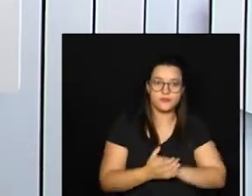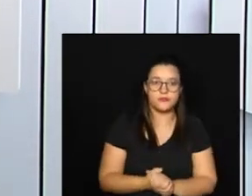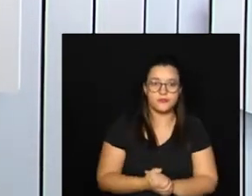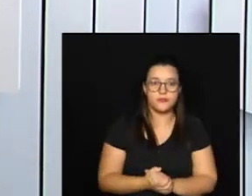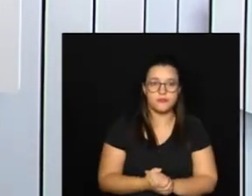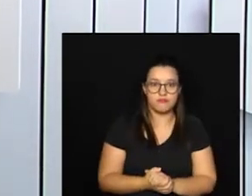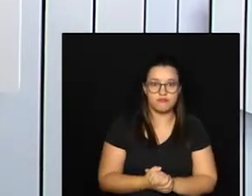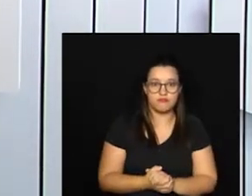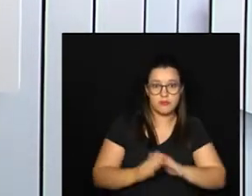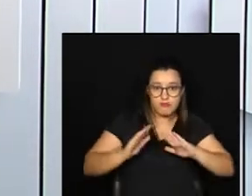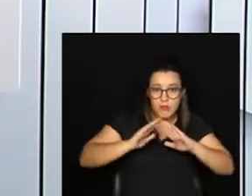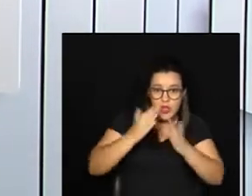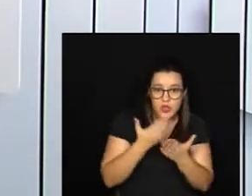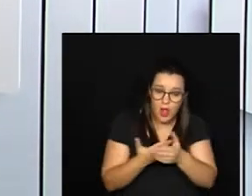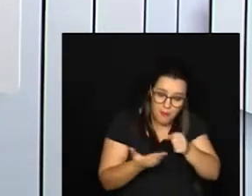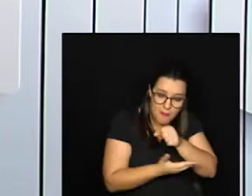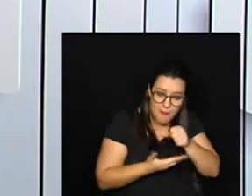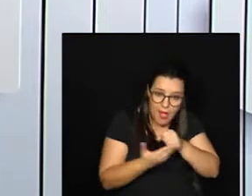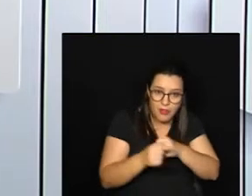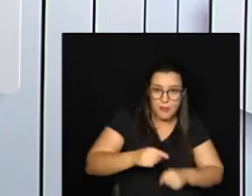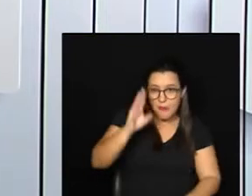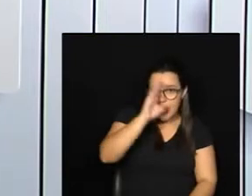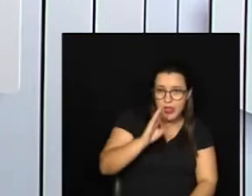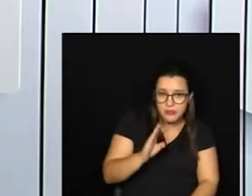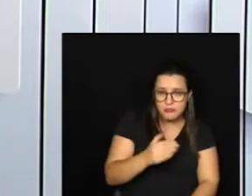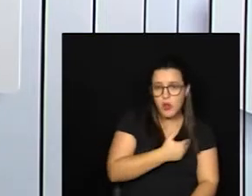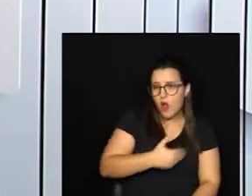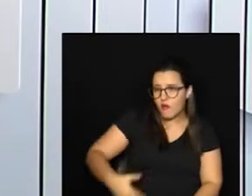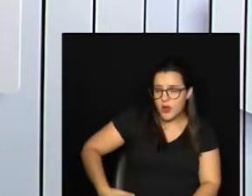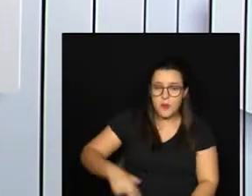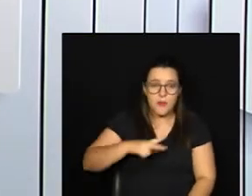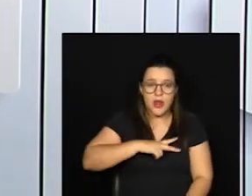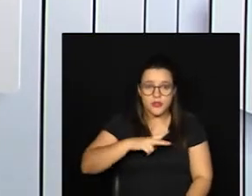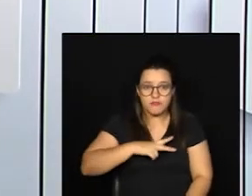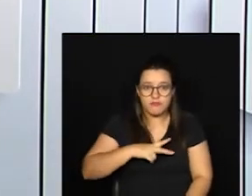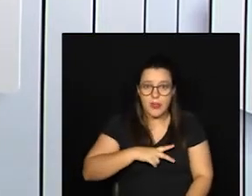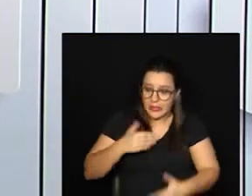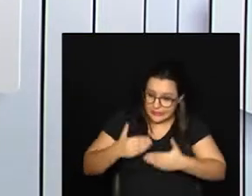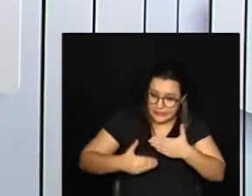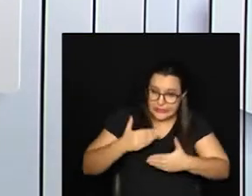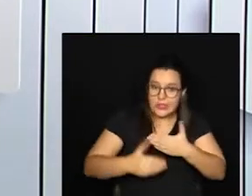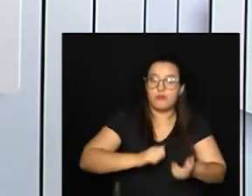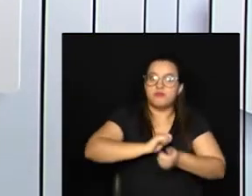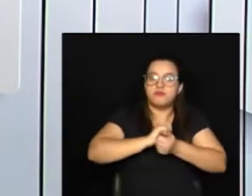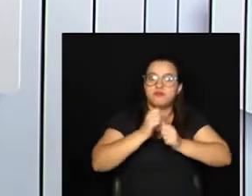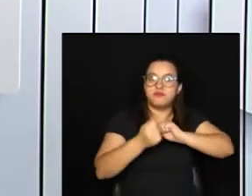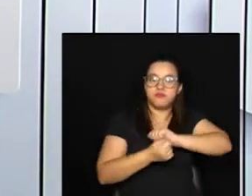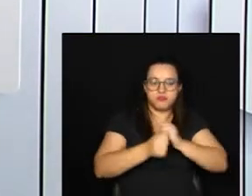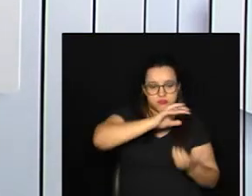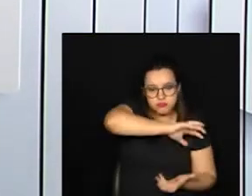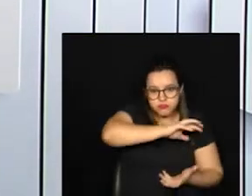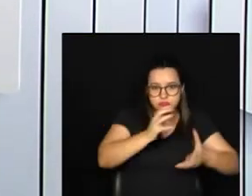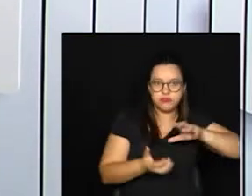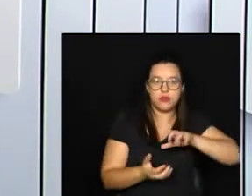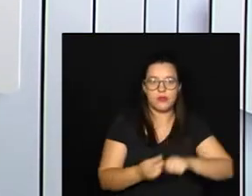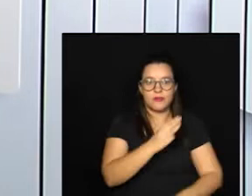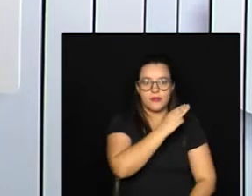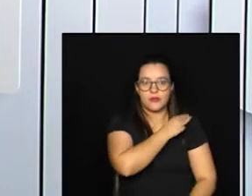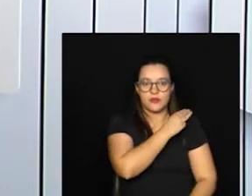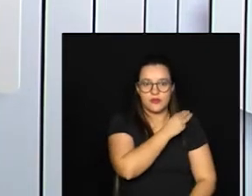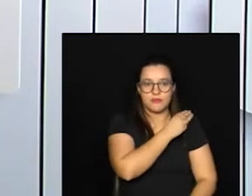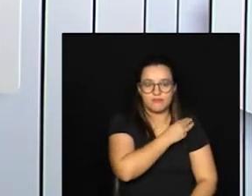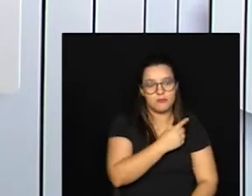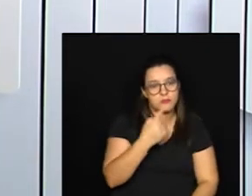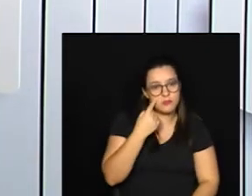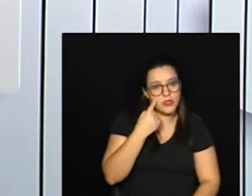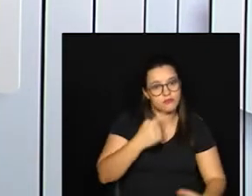educação básica aqui do Brasil, públicas e privadas, estão vivendo um processo de adaptação à reforma do ensino médio.